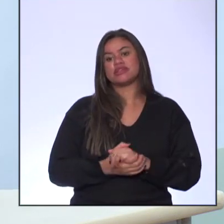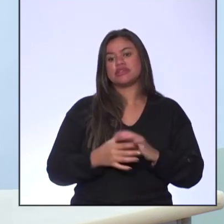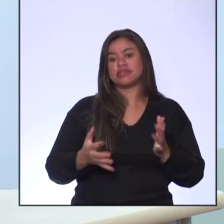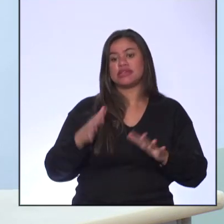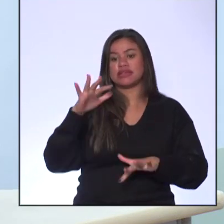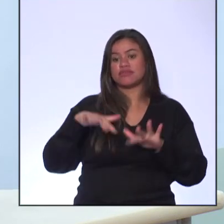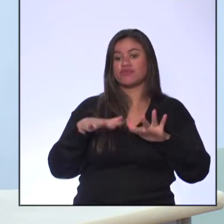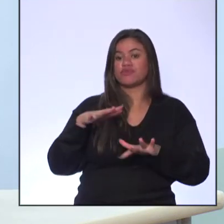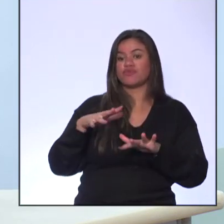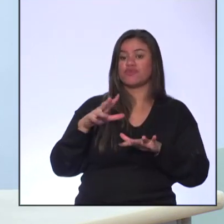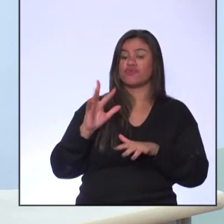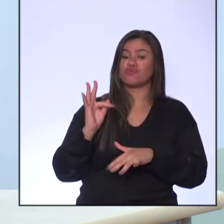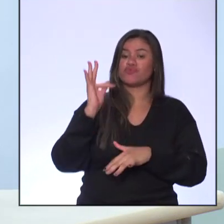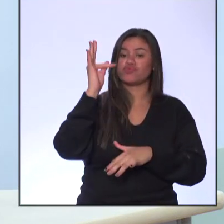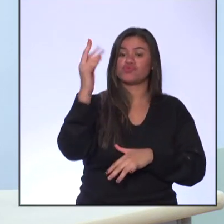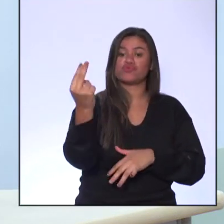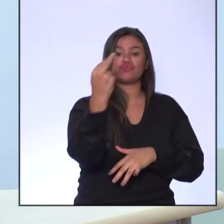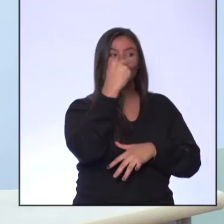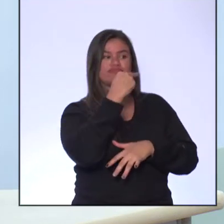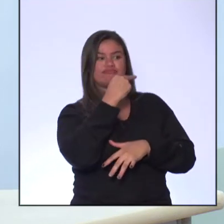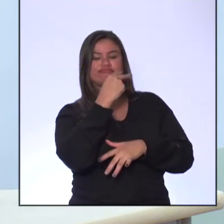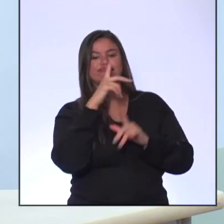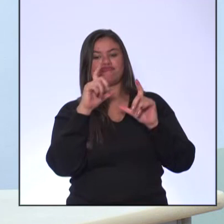futuro, como um projeto de vida.